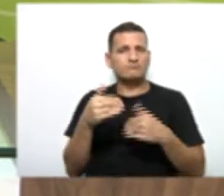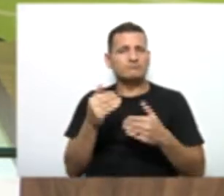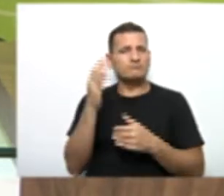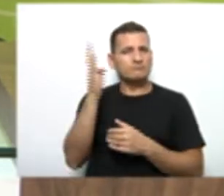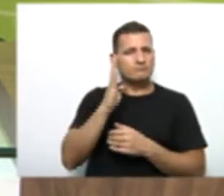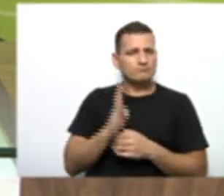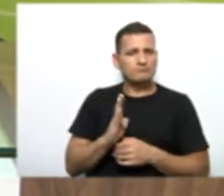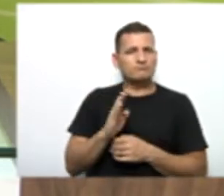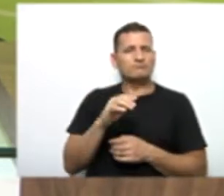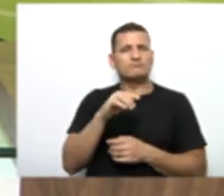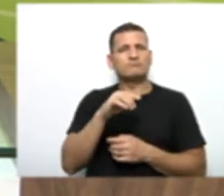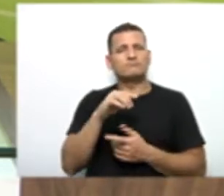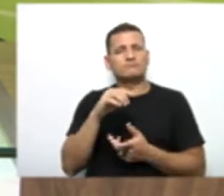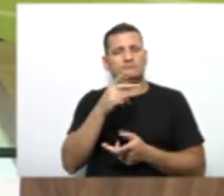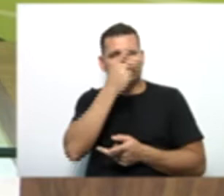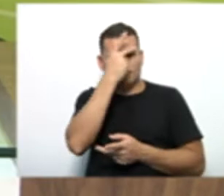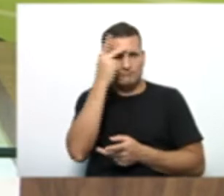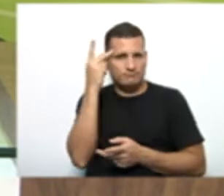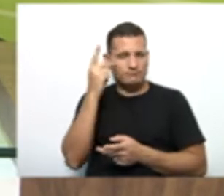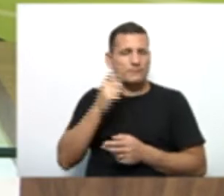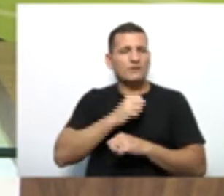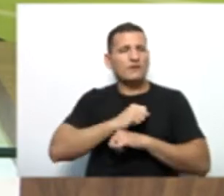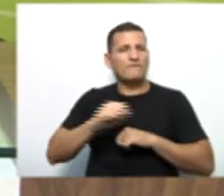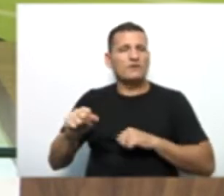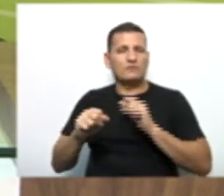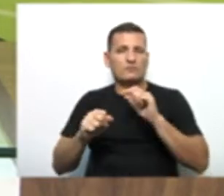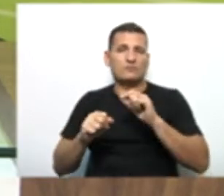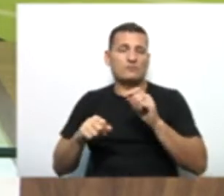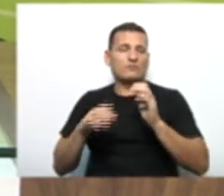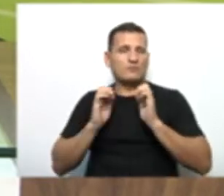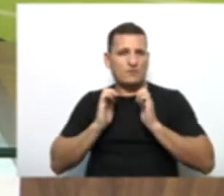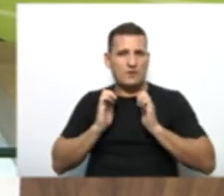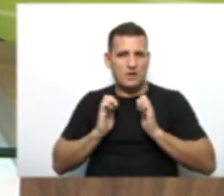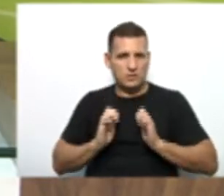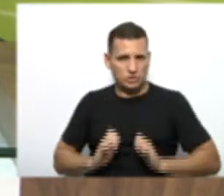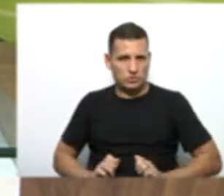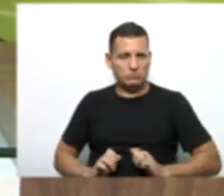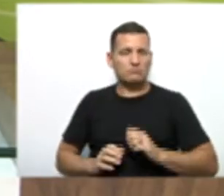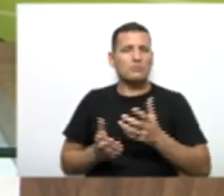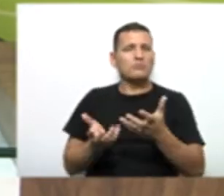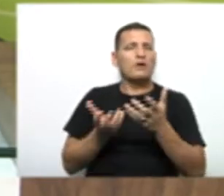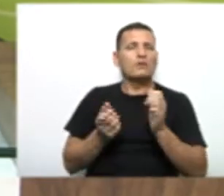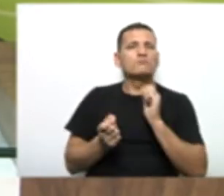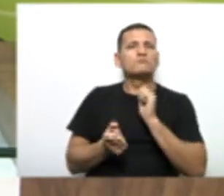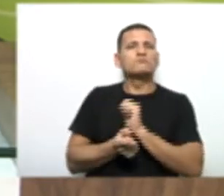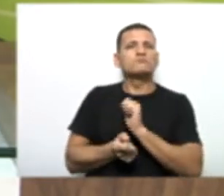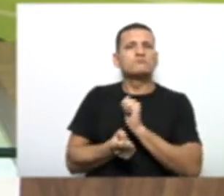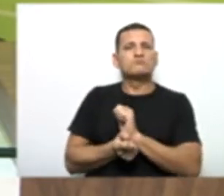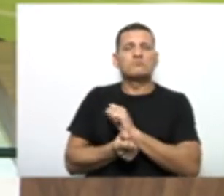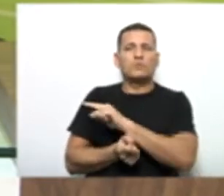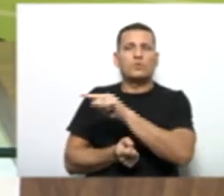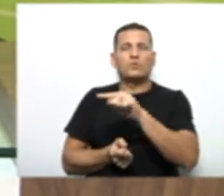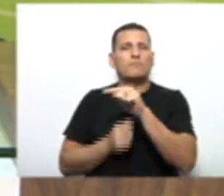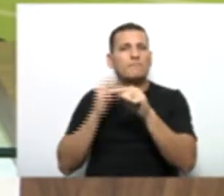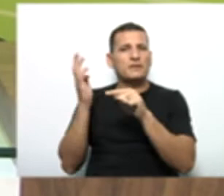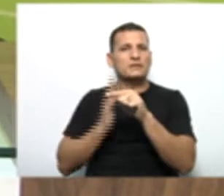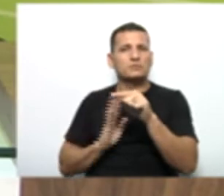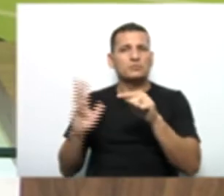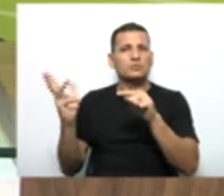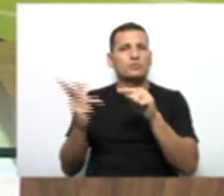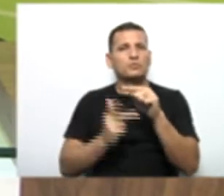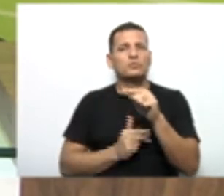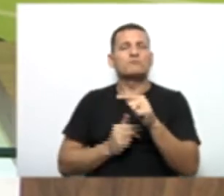que defendem esses princípios éticos, eles esperam que todos os brasileiros sigam esses princípios, não apenas